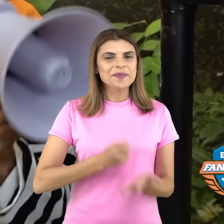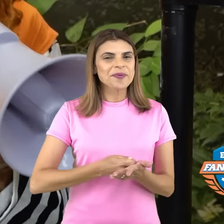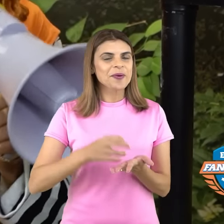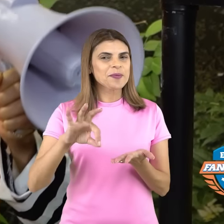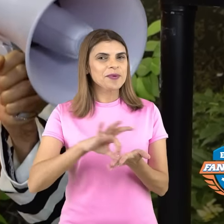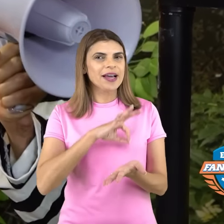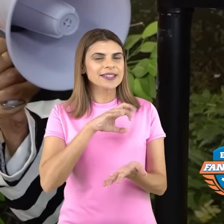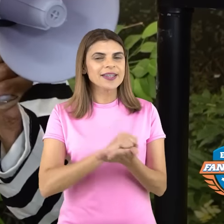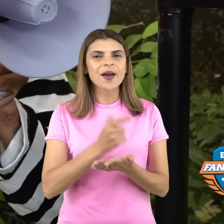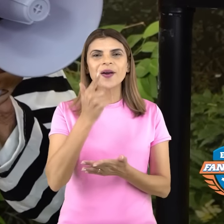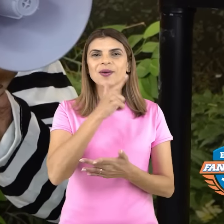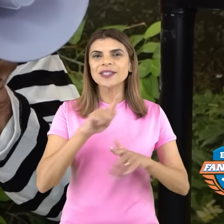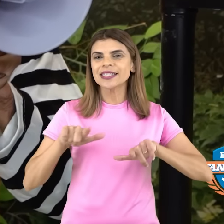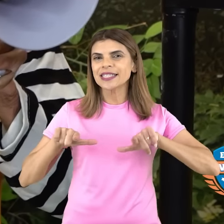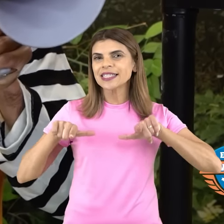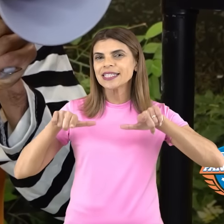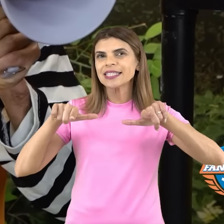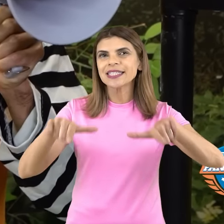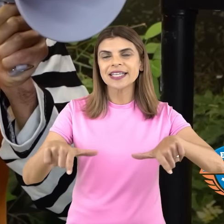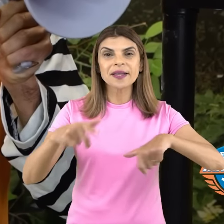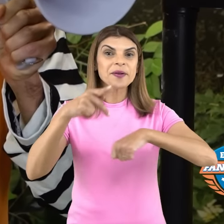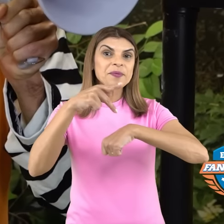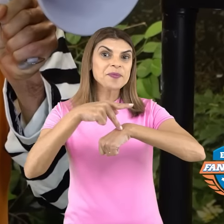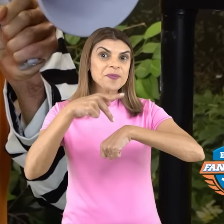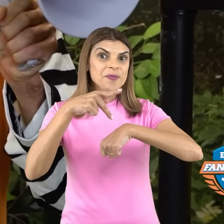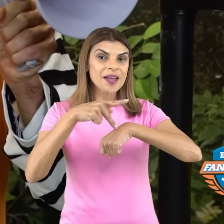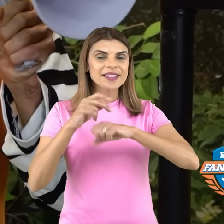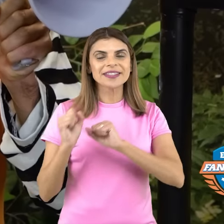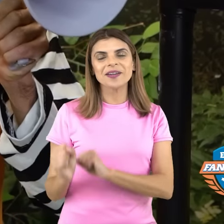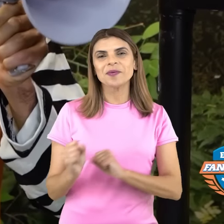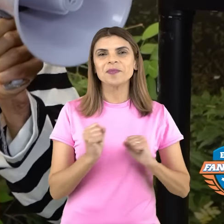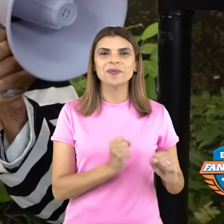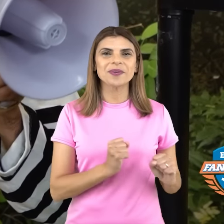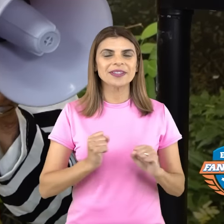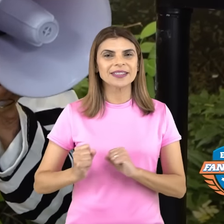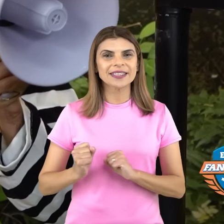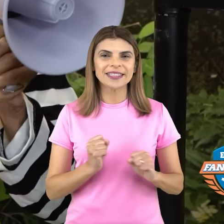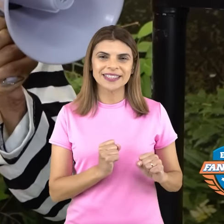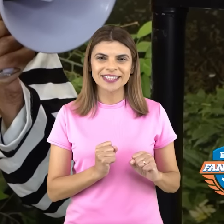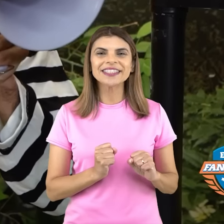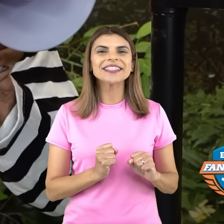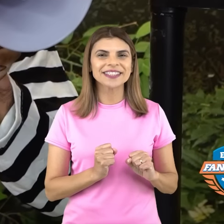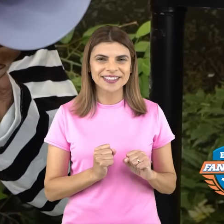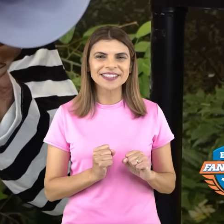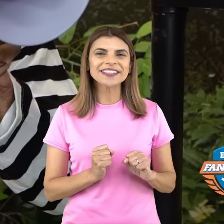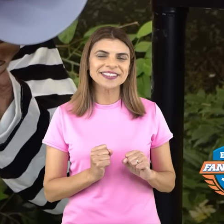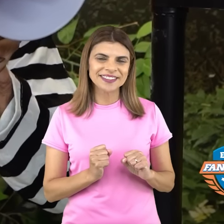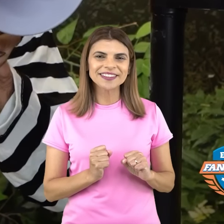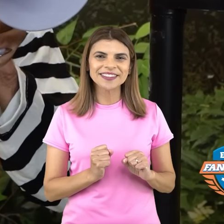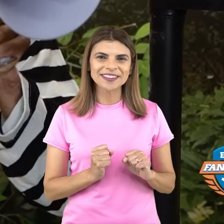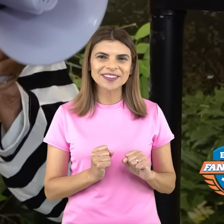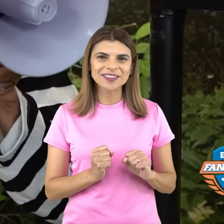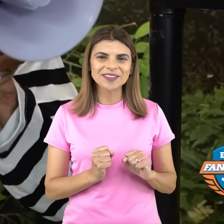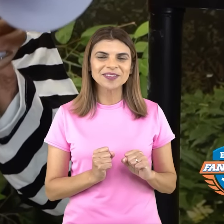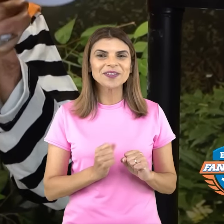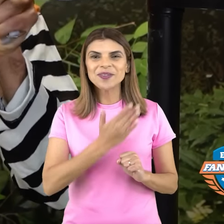R$200. E você ainda leva uma pedra do poder e um certificado